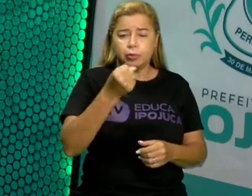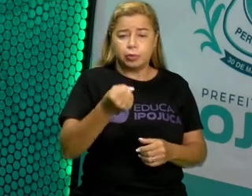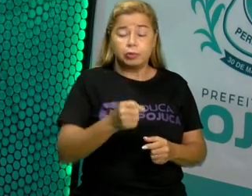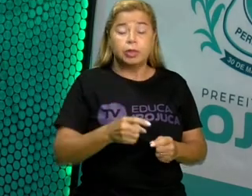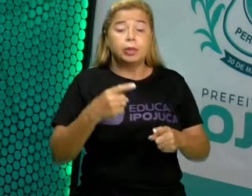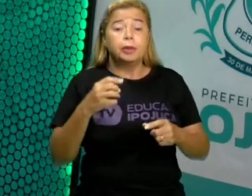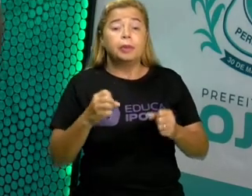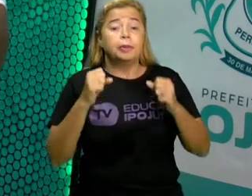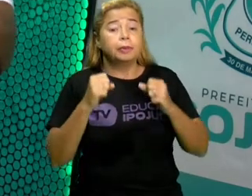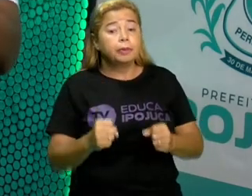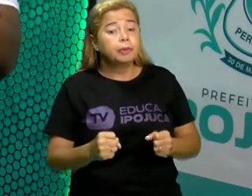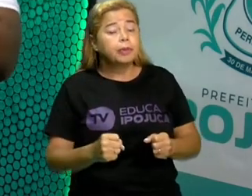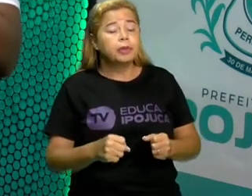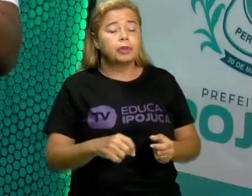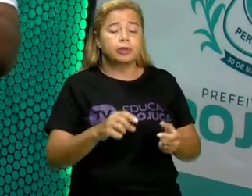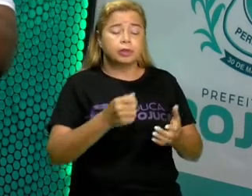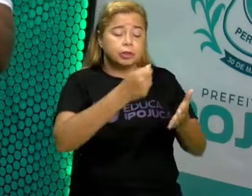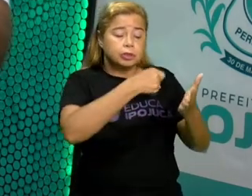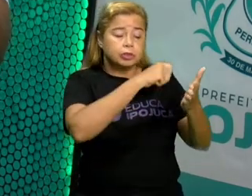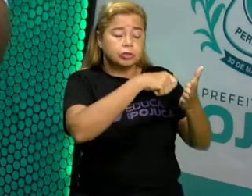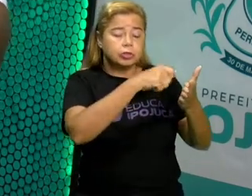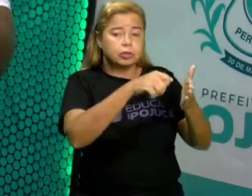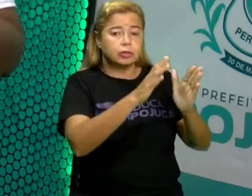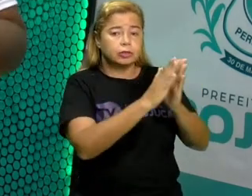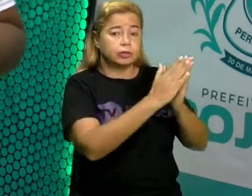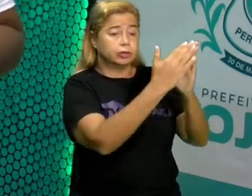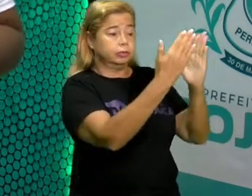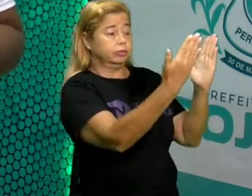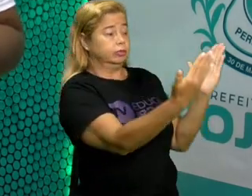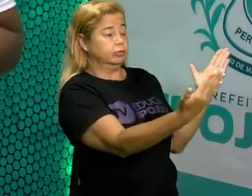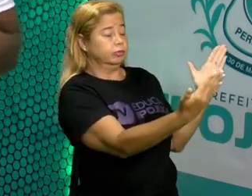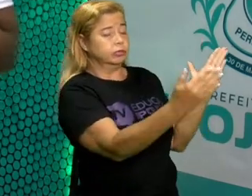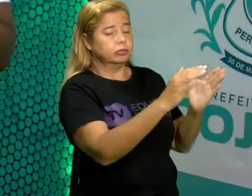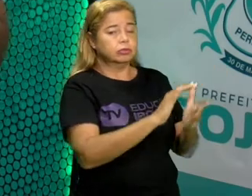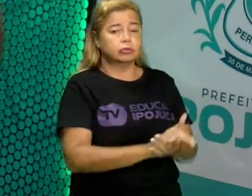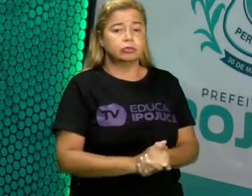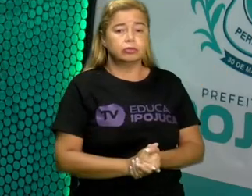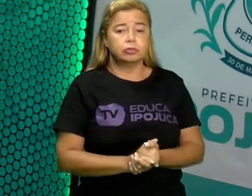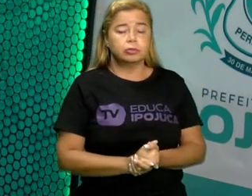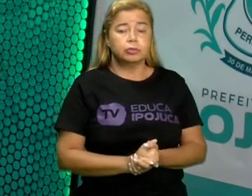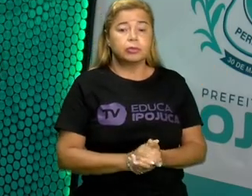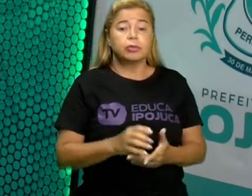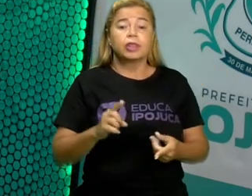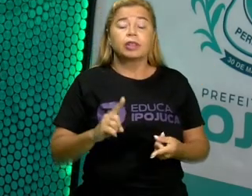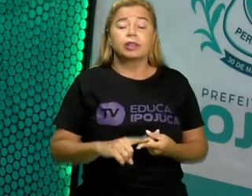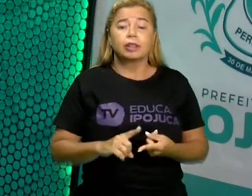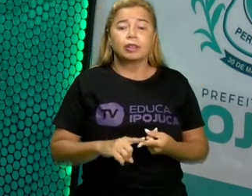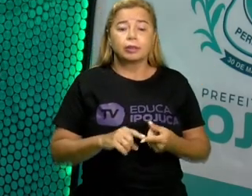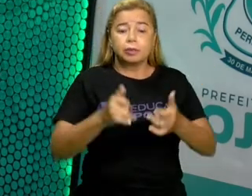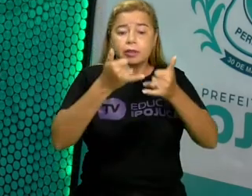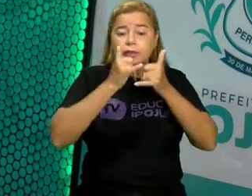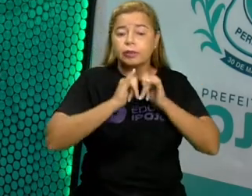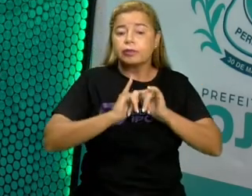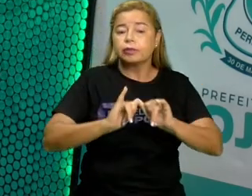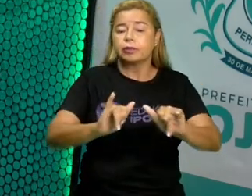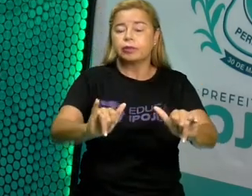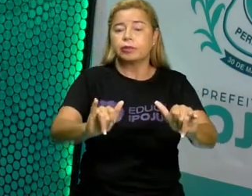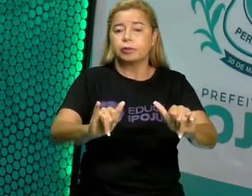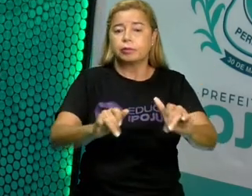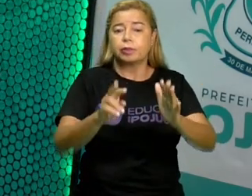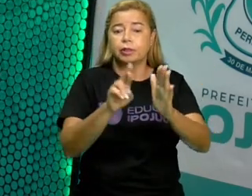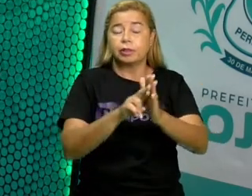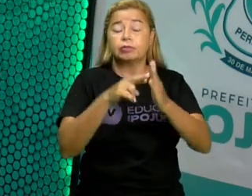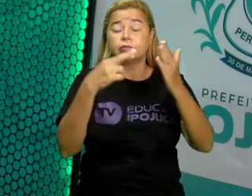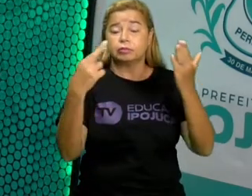escrito através do próprio jornal em papel a notícia também pode ser divulgada em